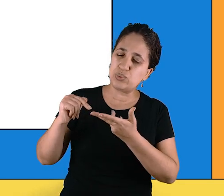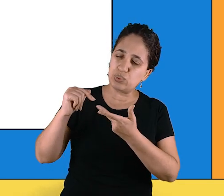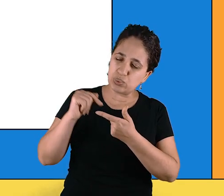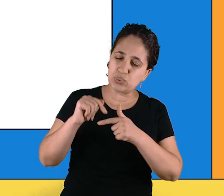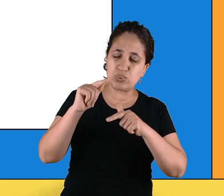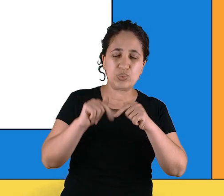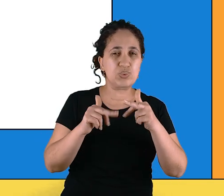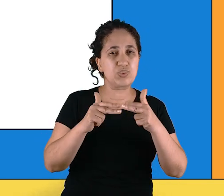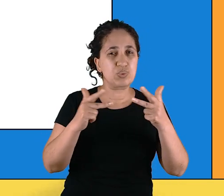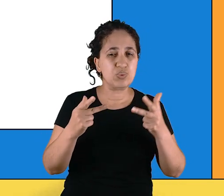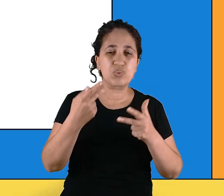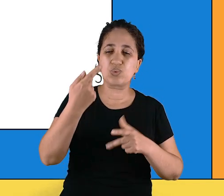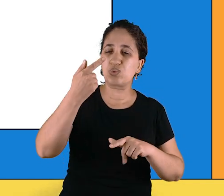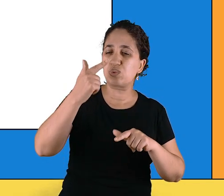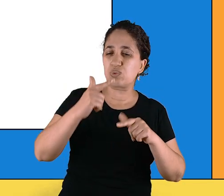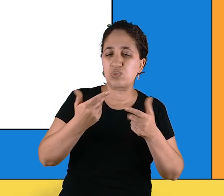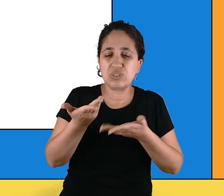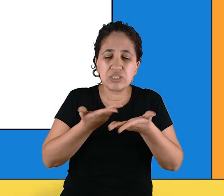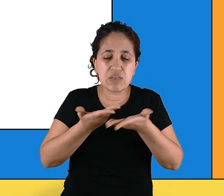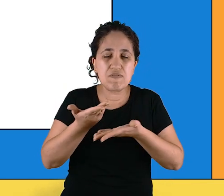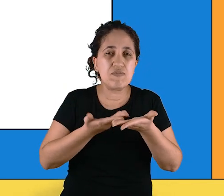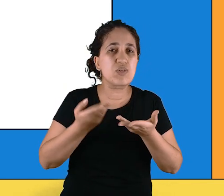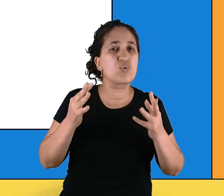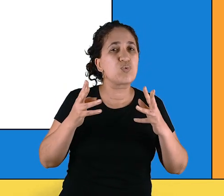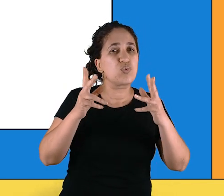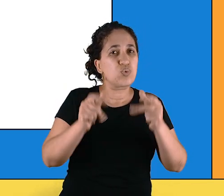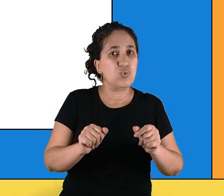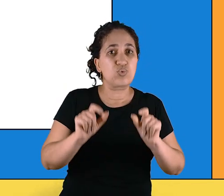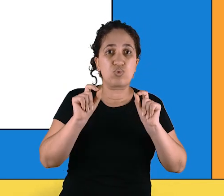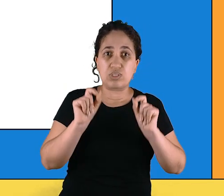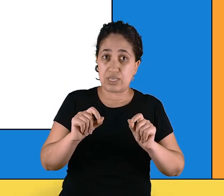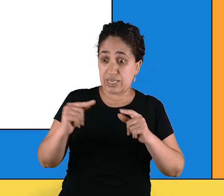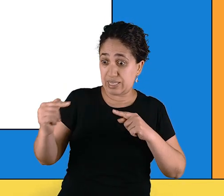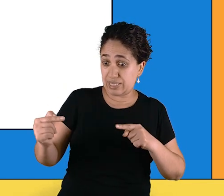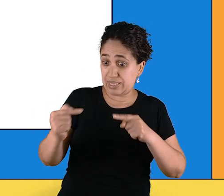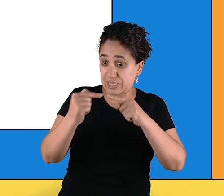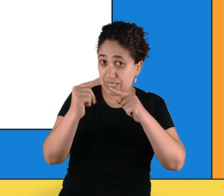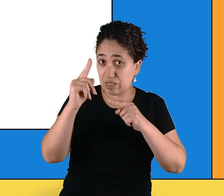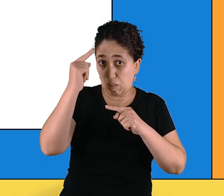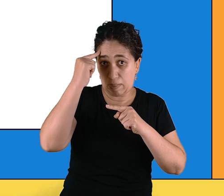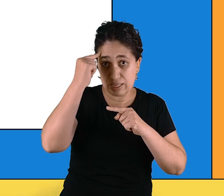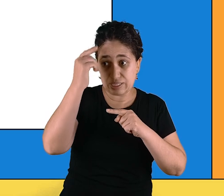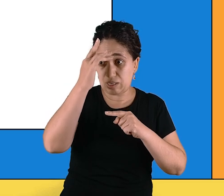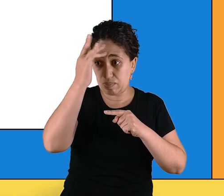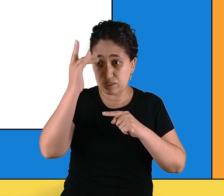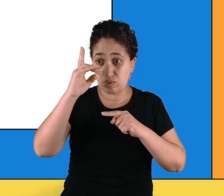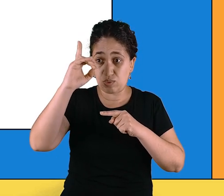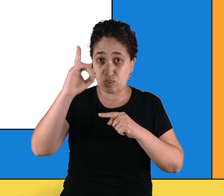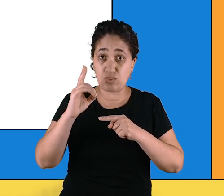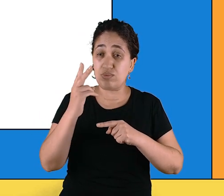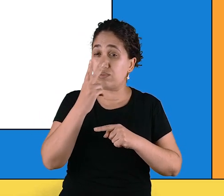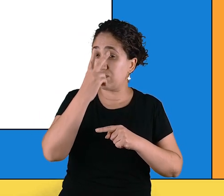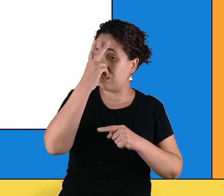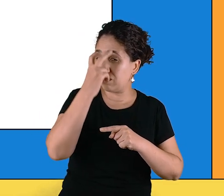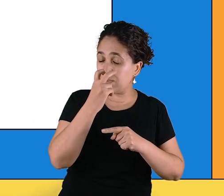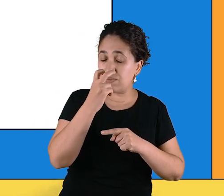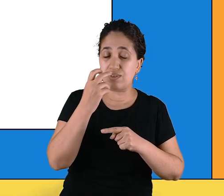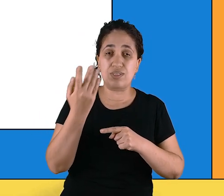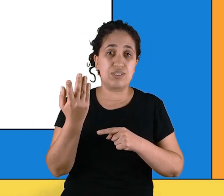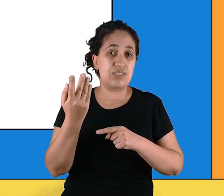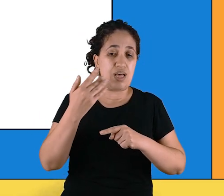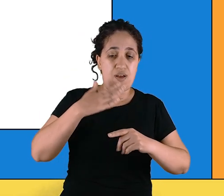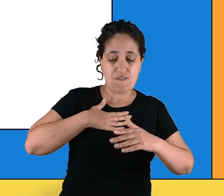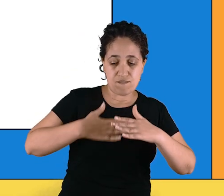os recursos, né, os produtos, os serviços que são adequados pensando nas pessoas com deficiência visual,